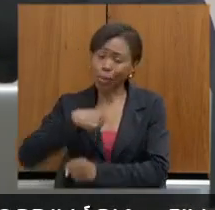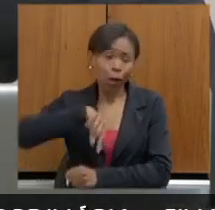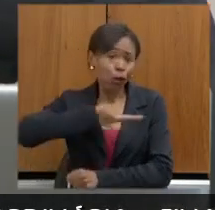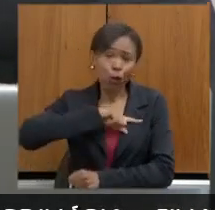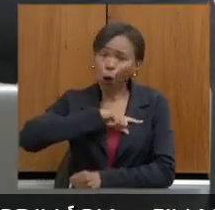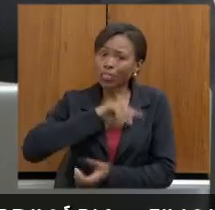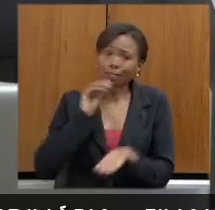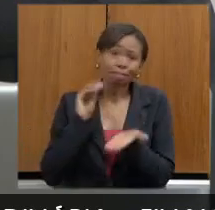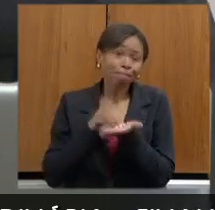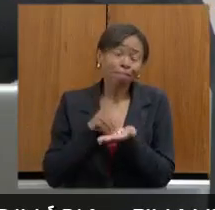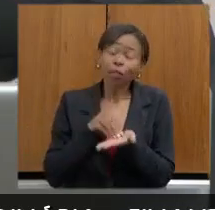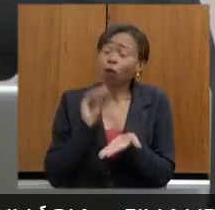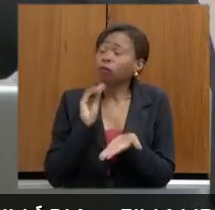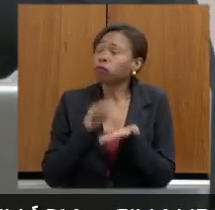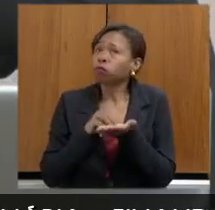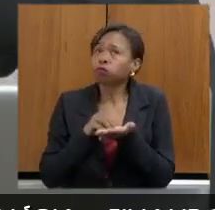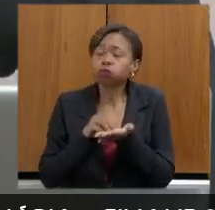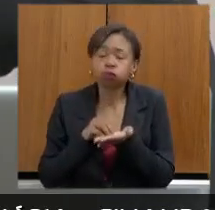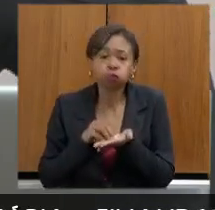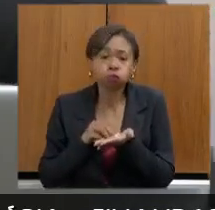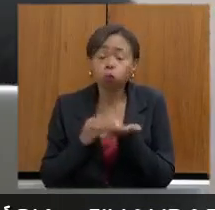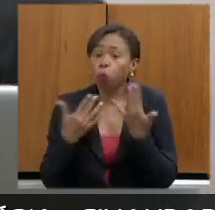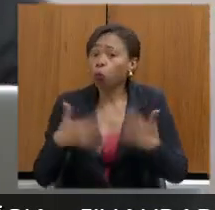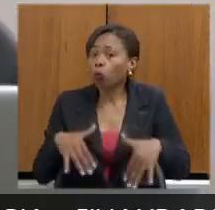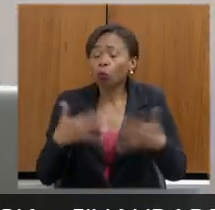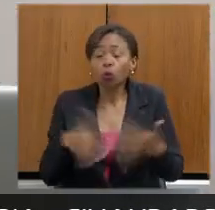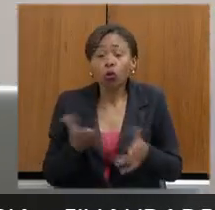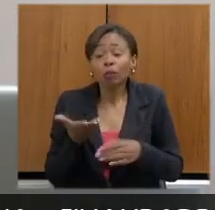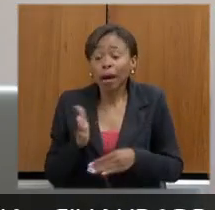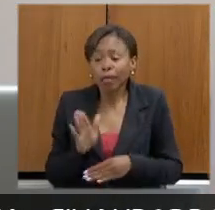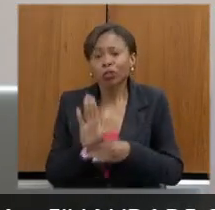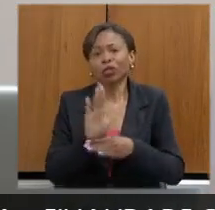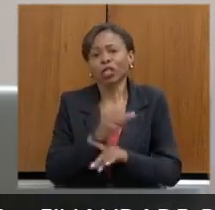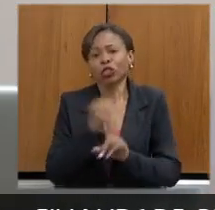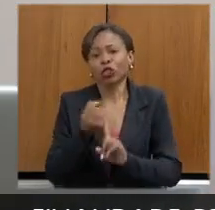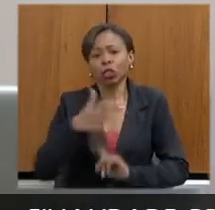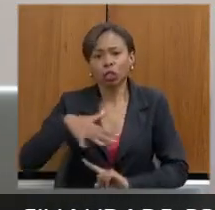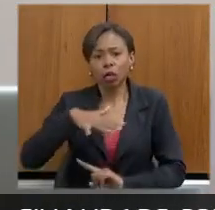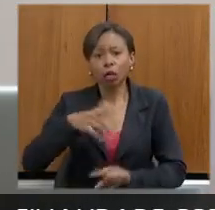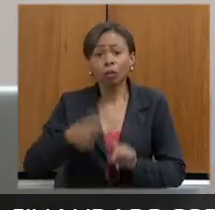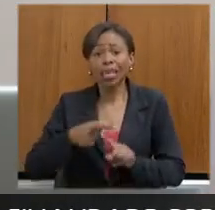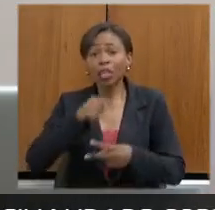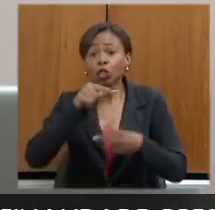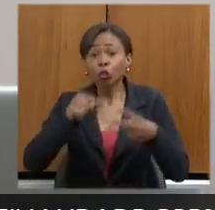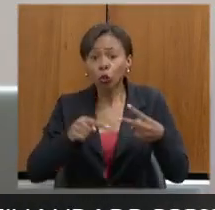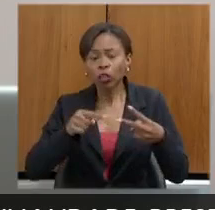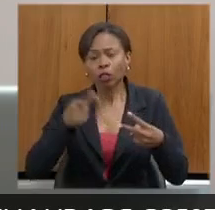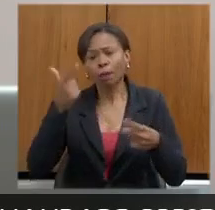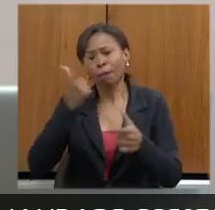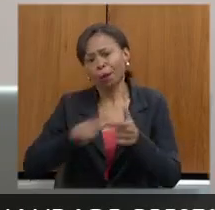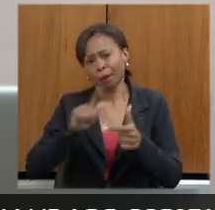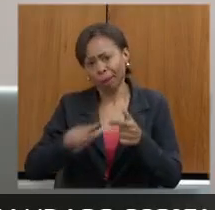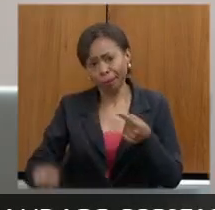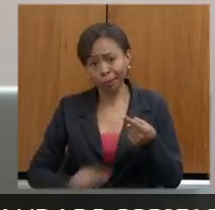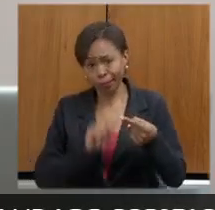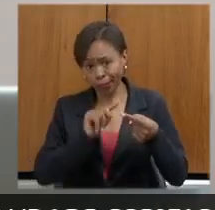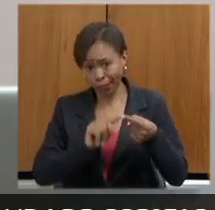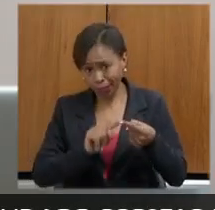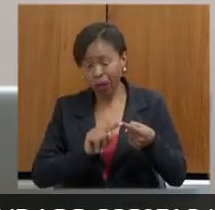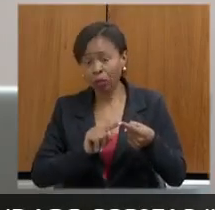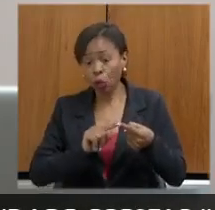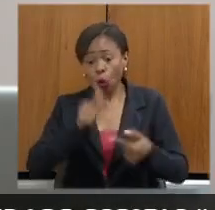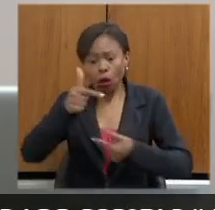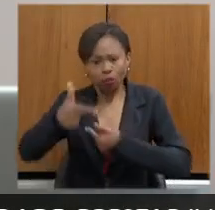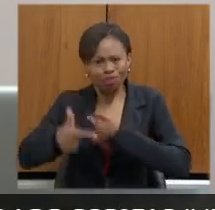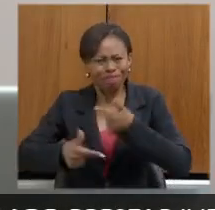do ideal do satisfatório para atender a população porque nós temos dois problemas gravíssimos nisso primeiro é sobrecarga